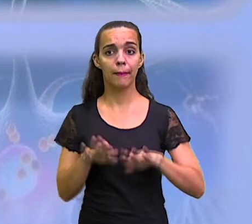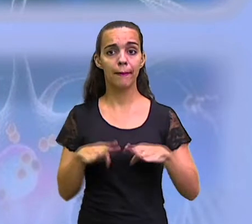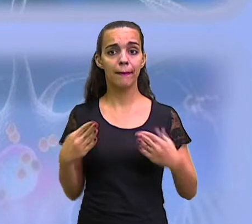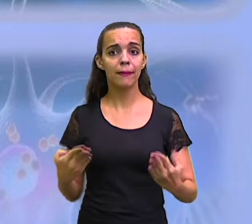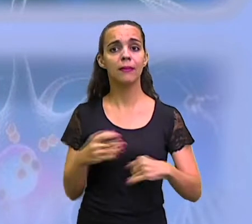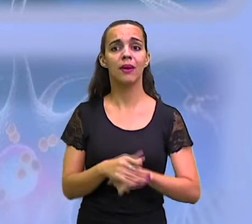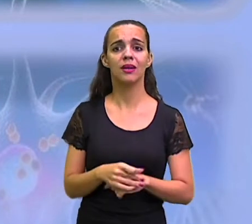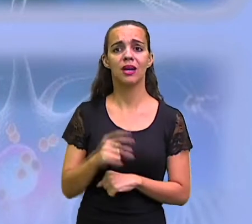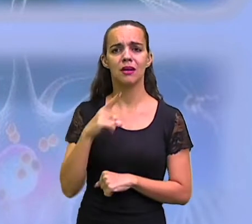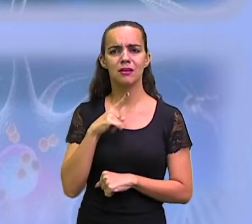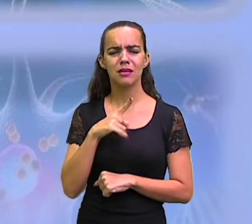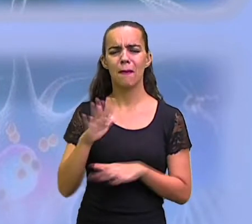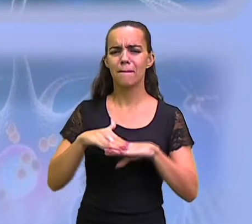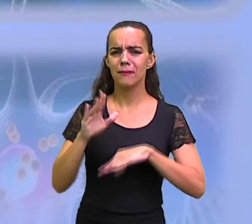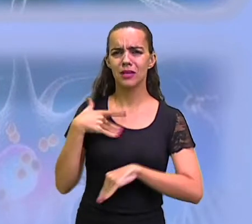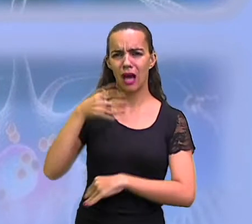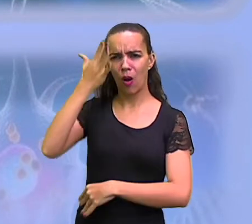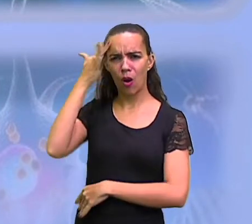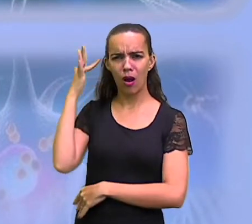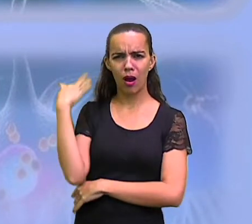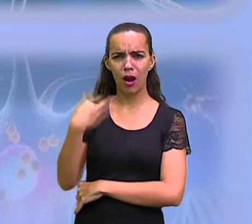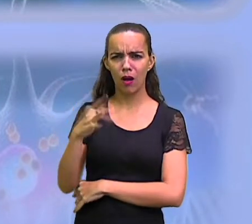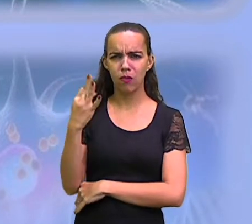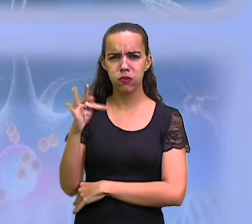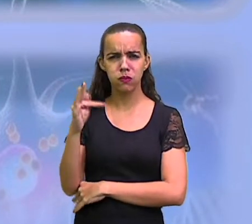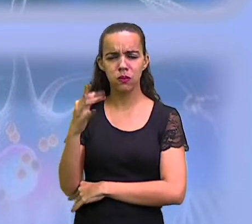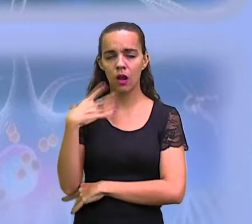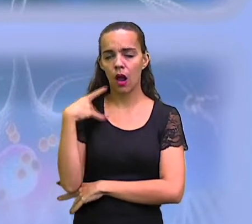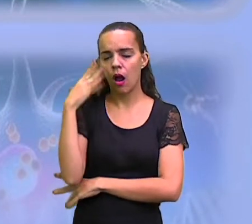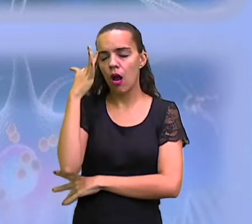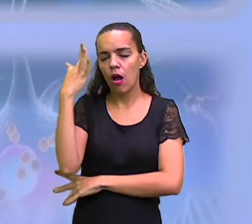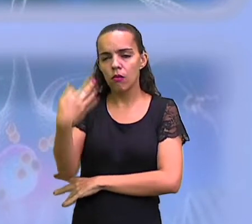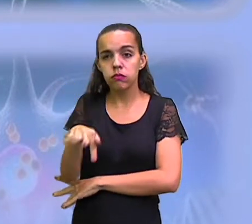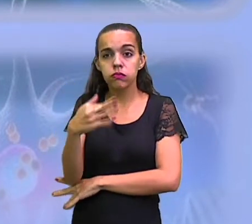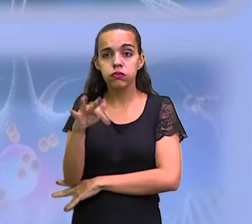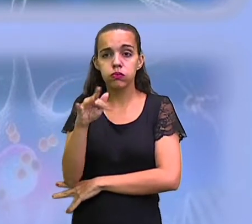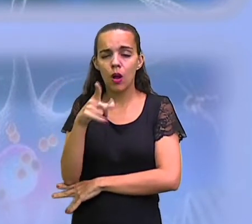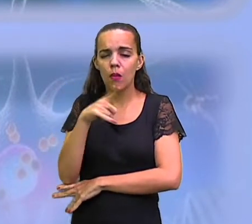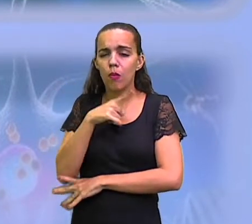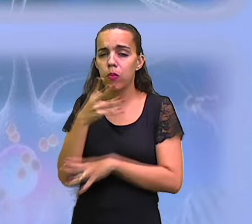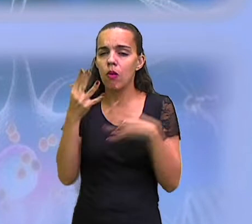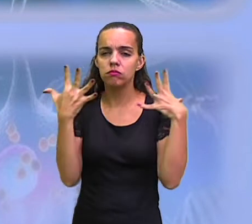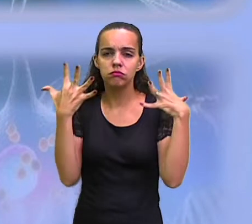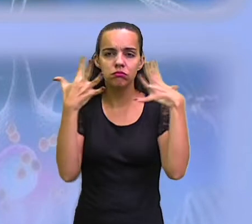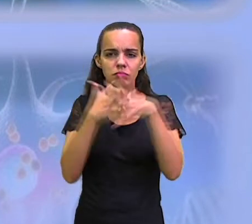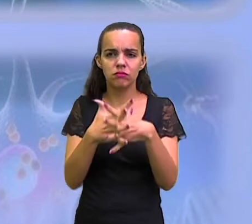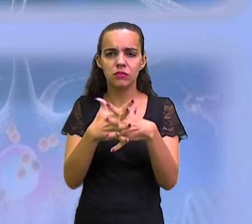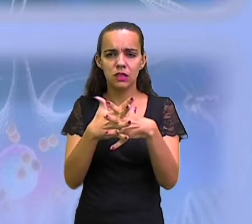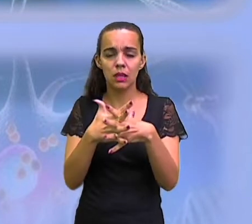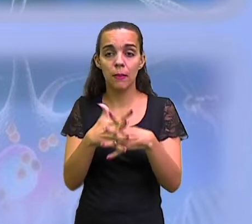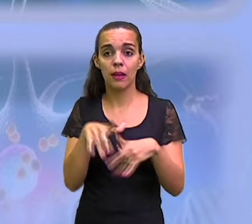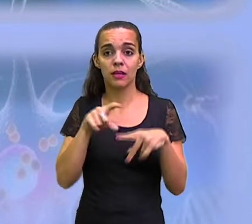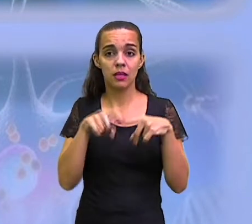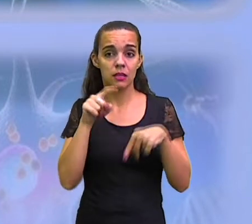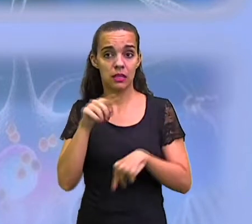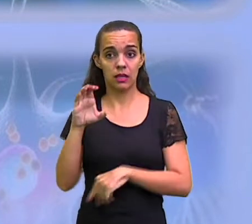que uma dor de cabeça, uma enxaqueca que incomoda. A